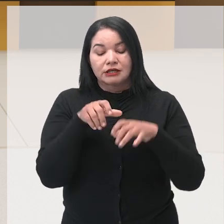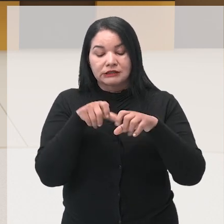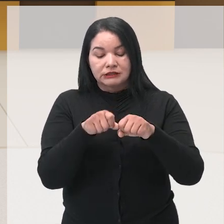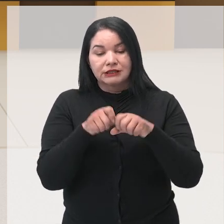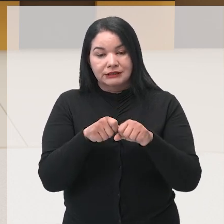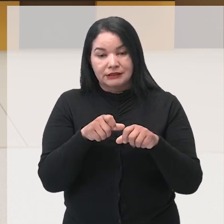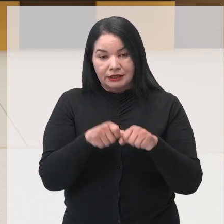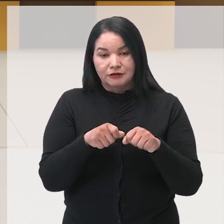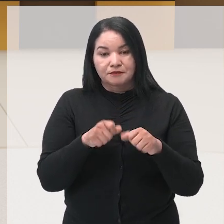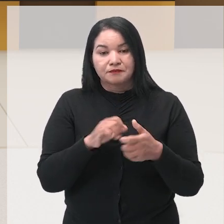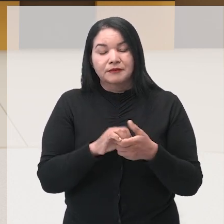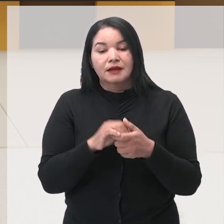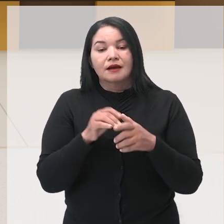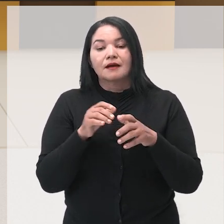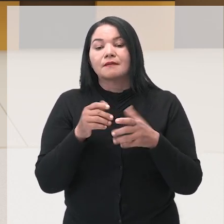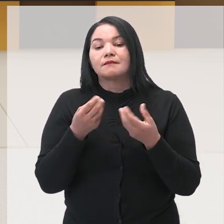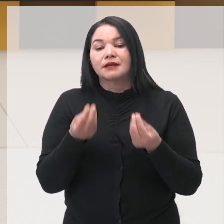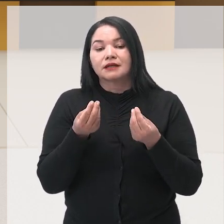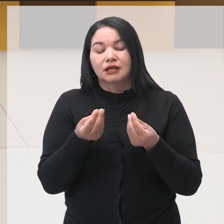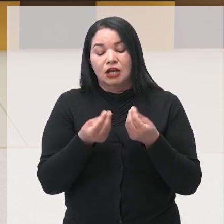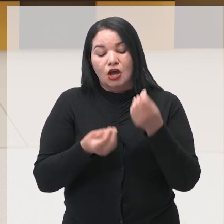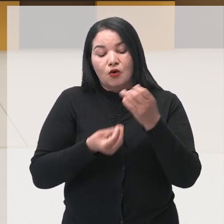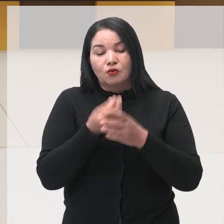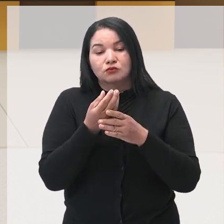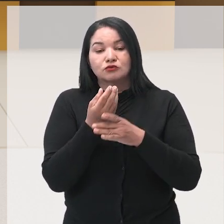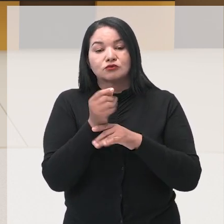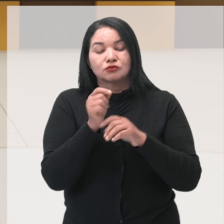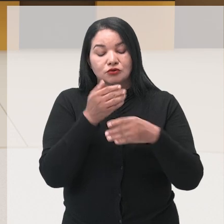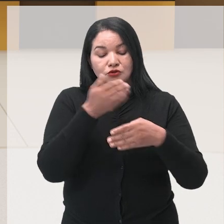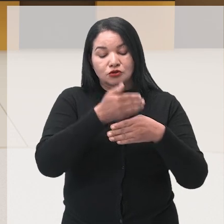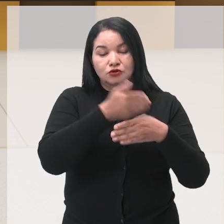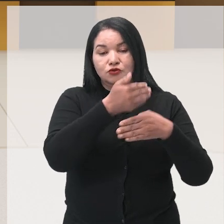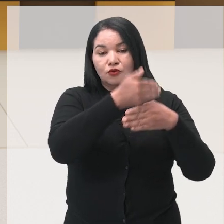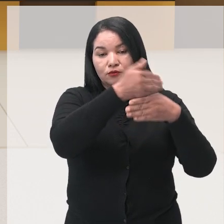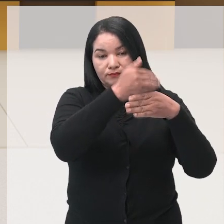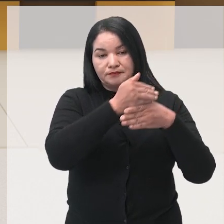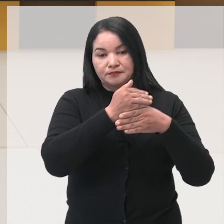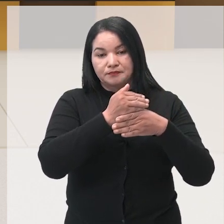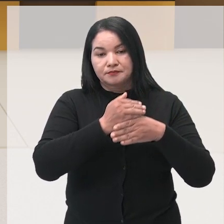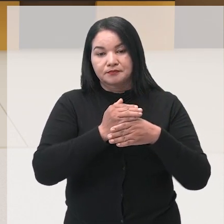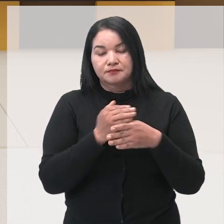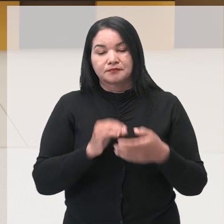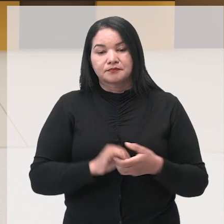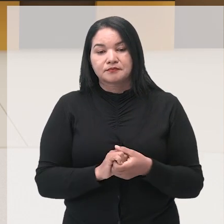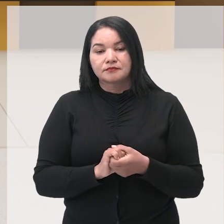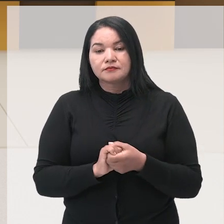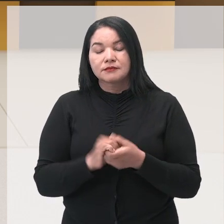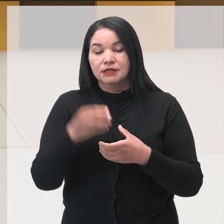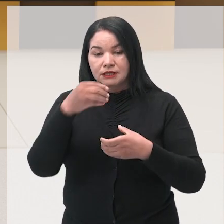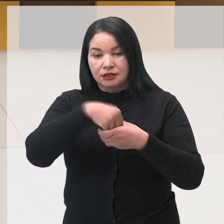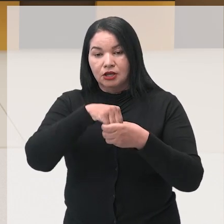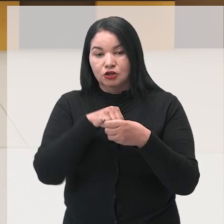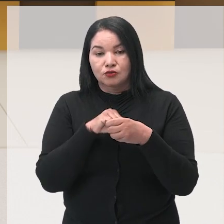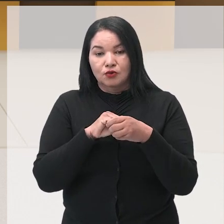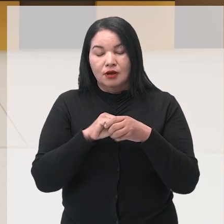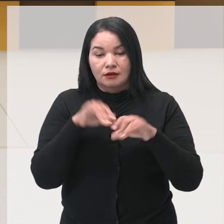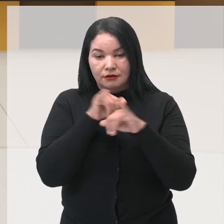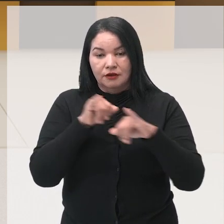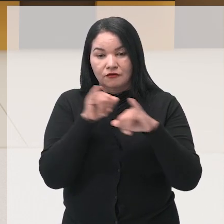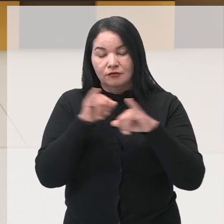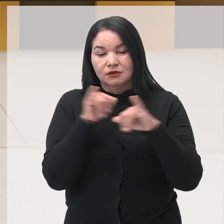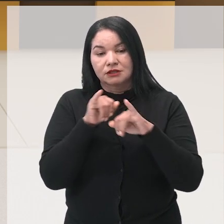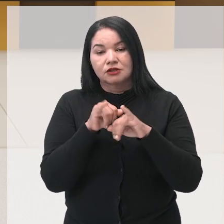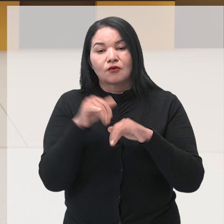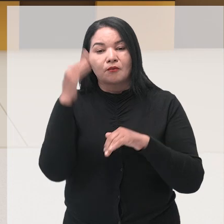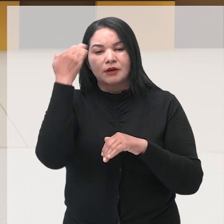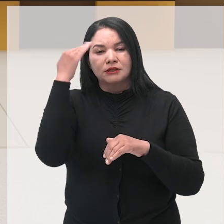de tijolos. Que maravilha, né? Então, dentro dessa matéria, nós compreendemos,